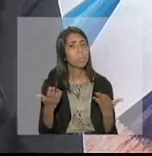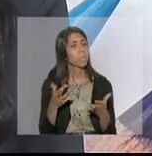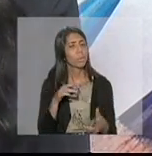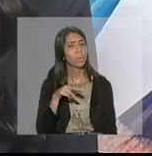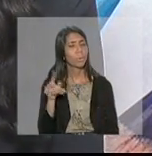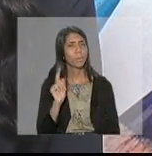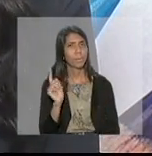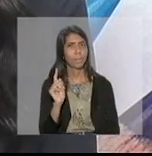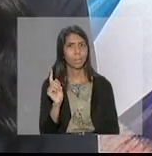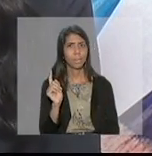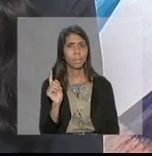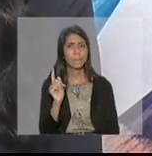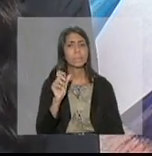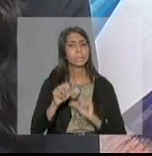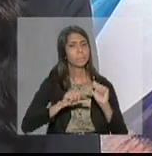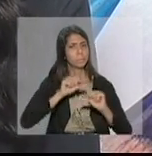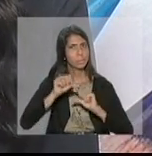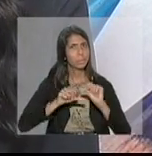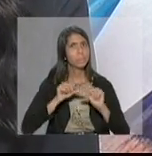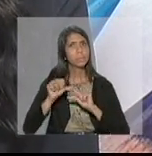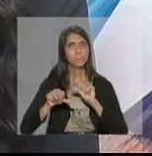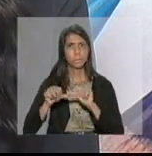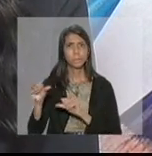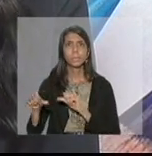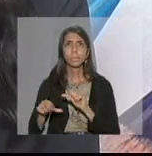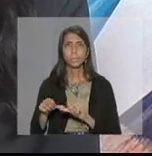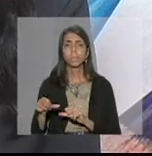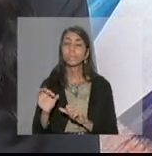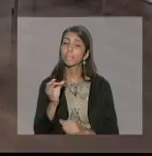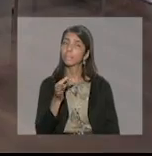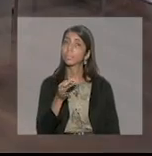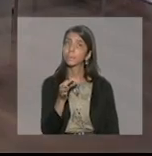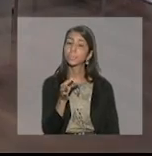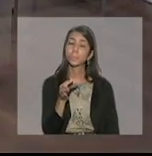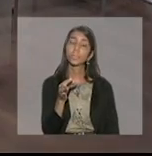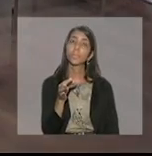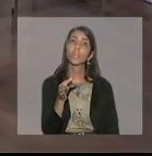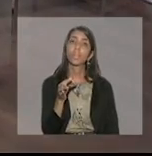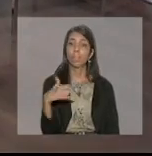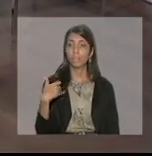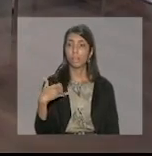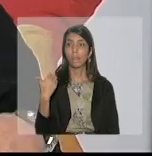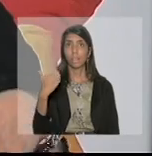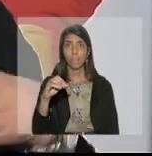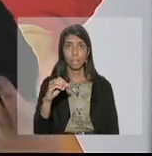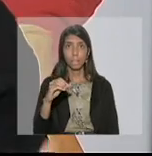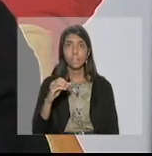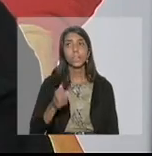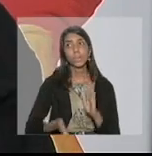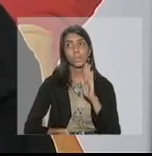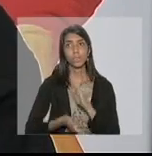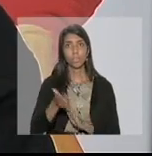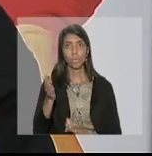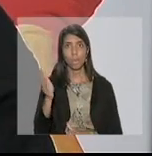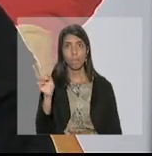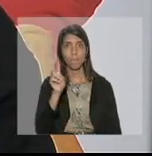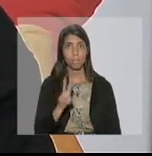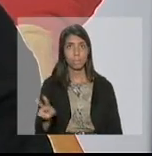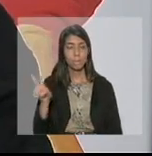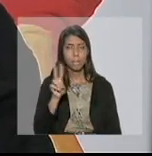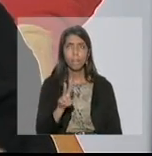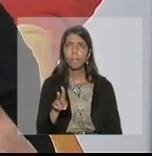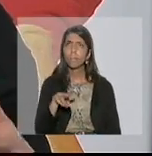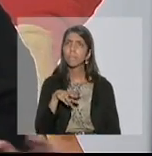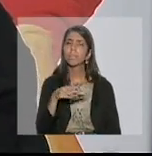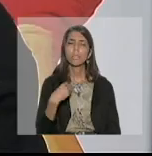Hoje em dia não é assim. Você vê como as coisas mudam, né? Exatamente. Então, quer dizer... E aí, assim, aos 10 anos eu fiz uma viagem para a Venezuela